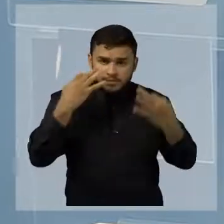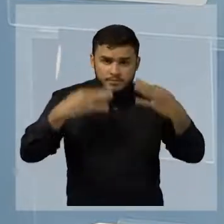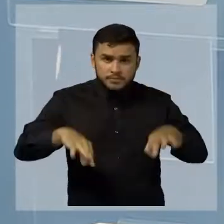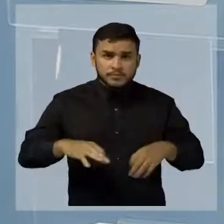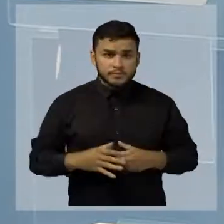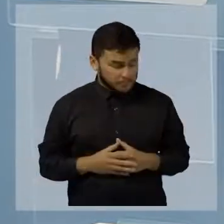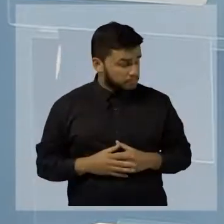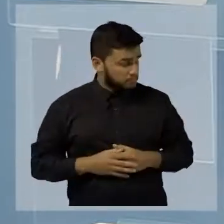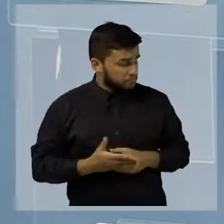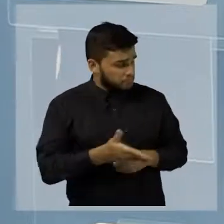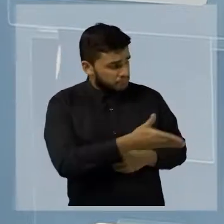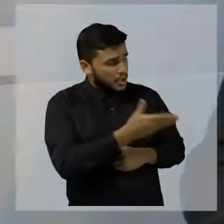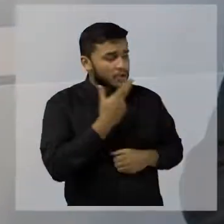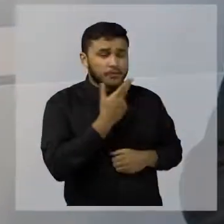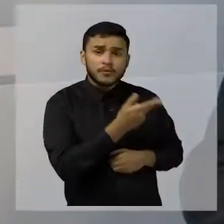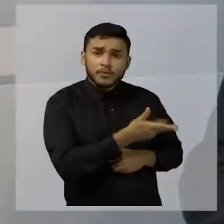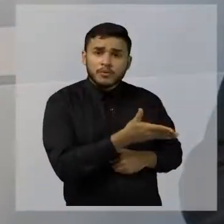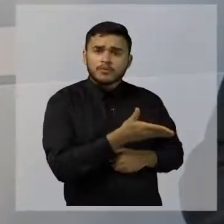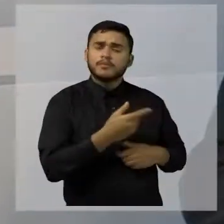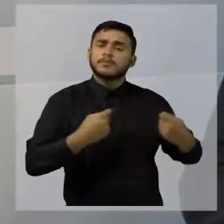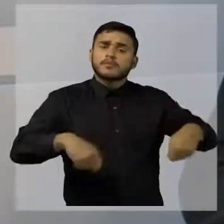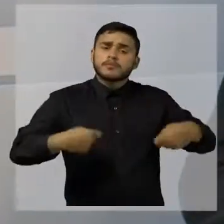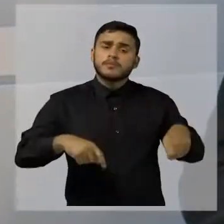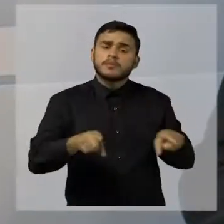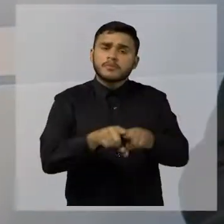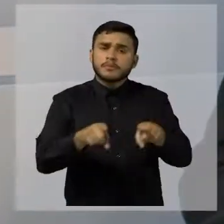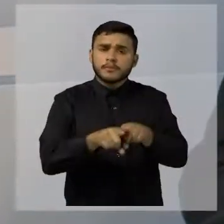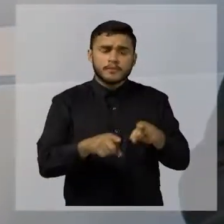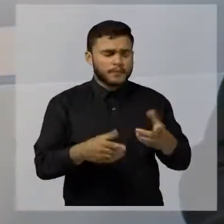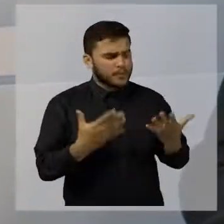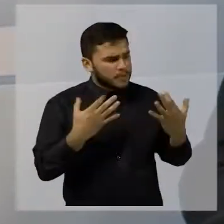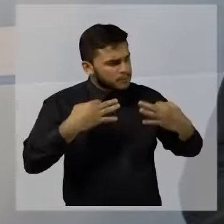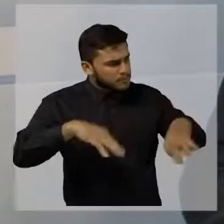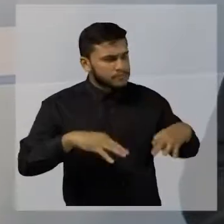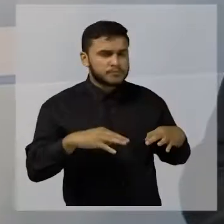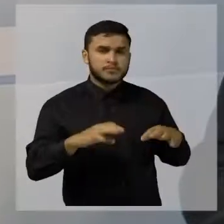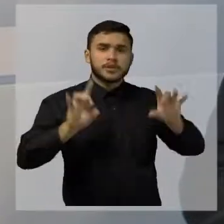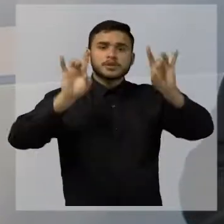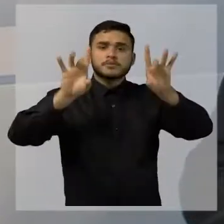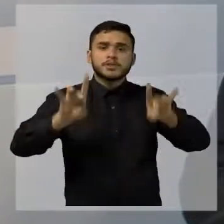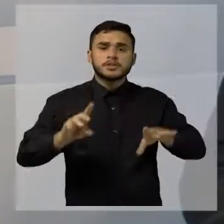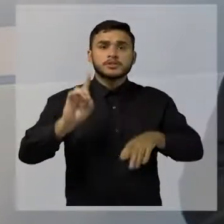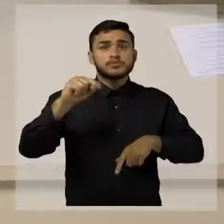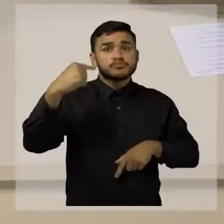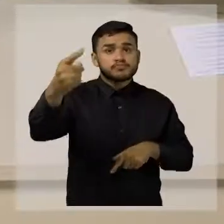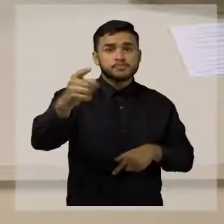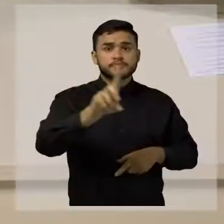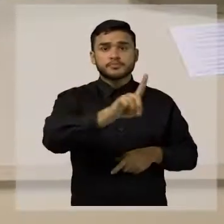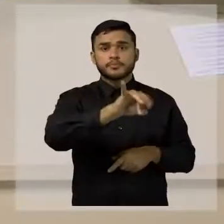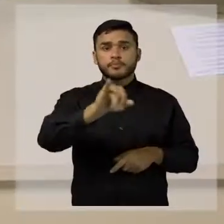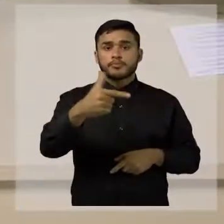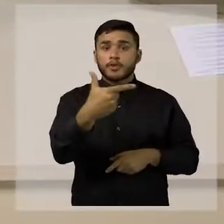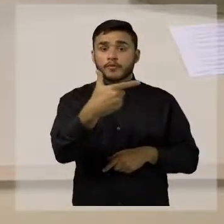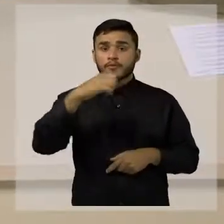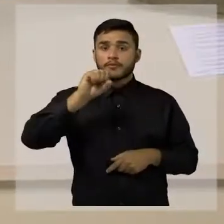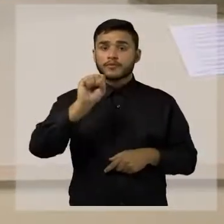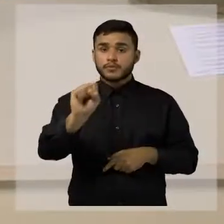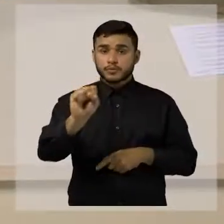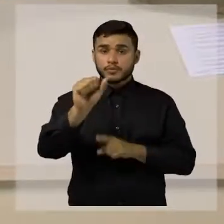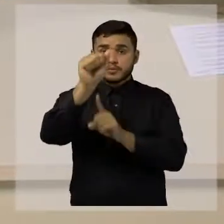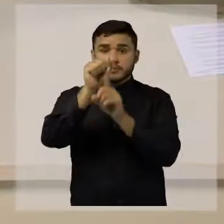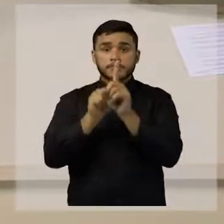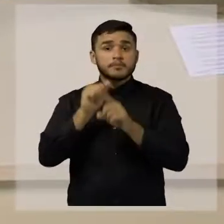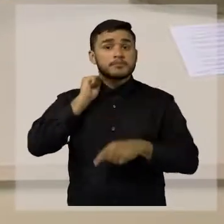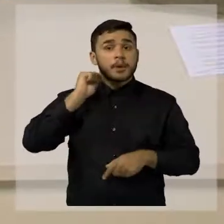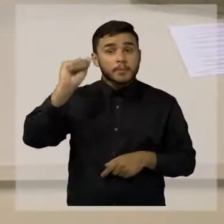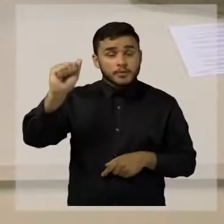dentro desses resultados interessantes existe também um momento solene, próximo dia 28 de abril, um grande motivador, segundo o senhor